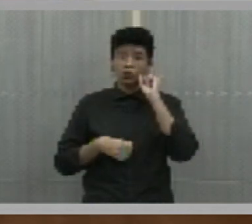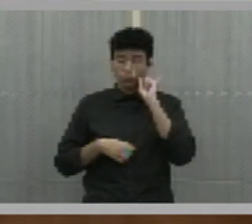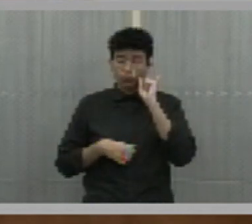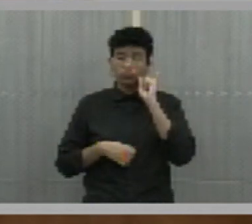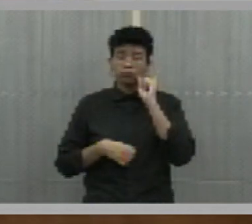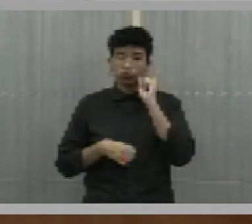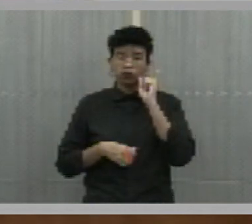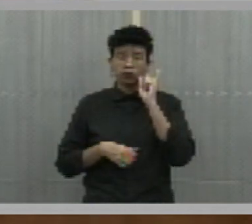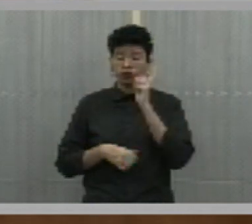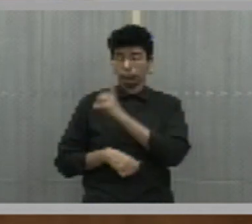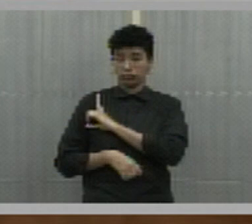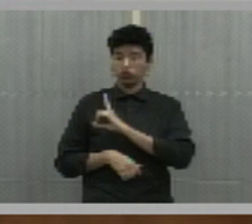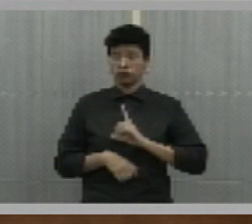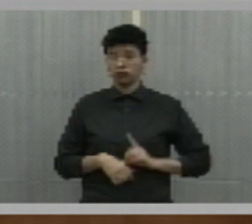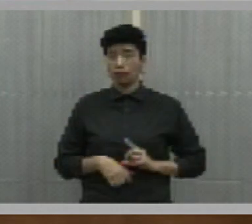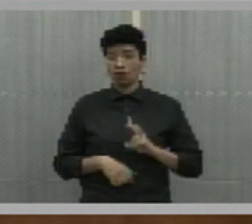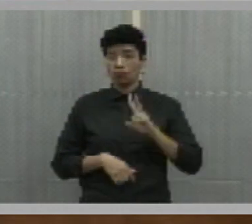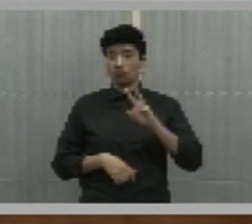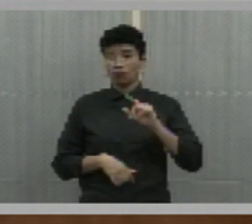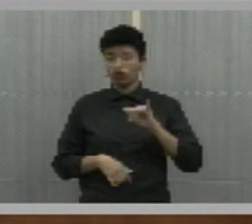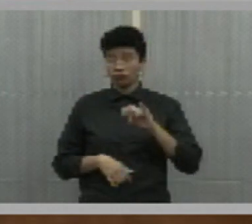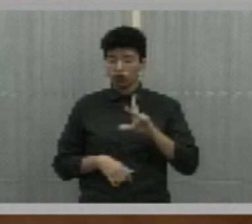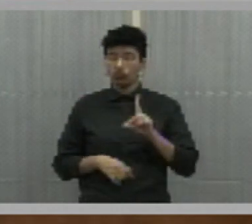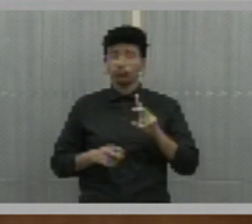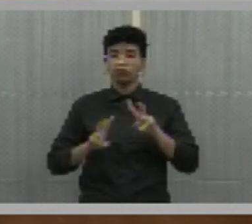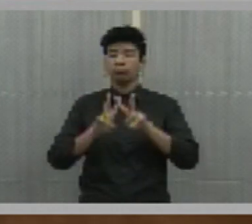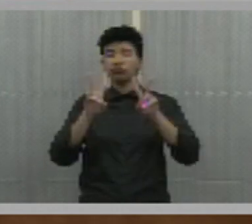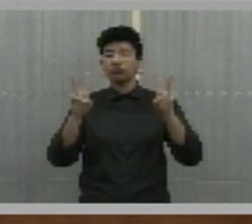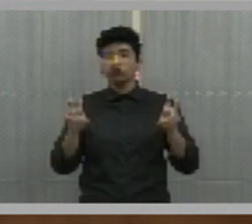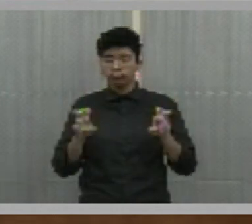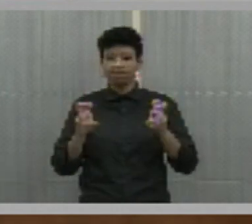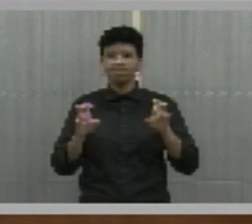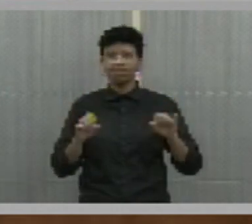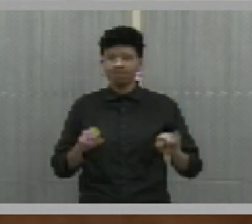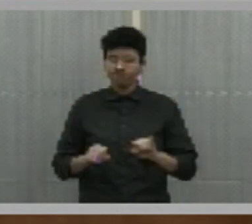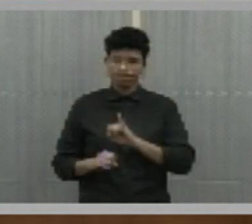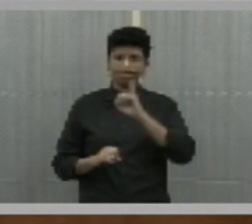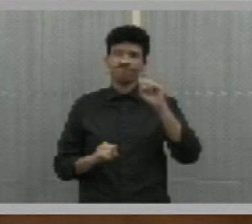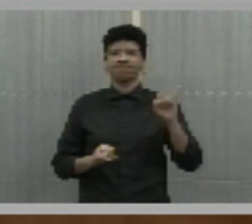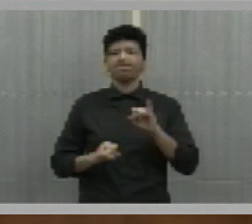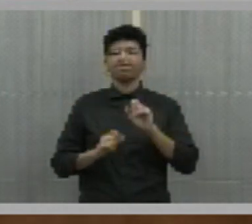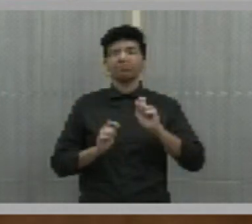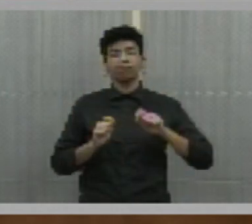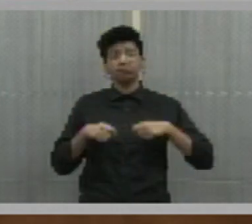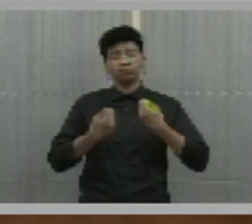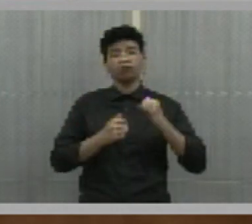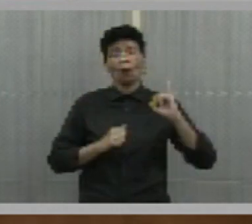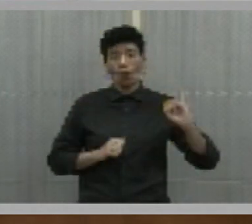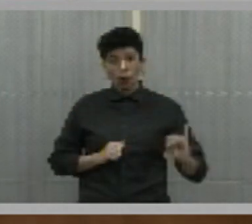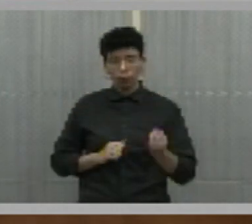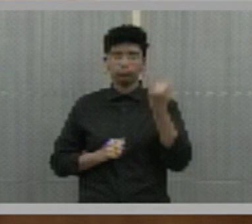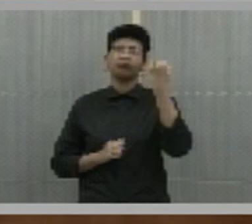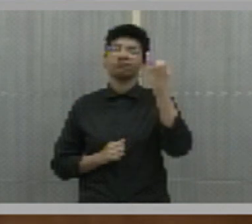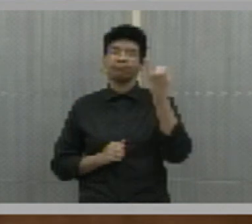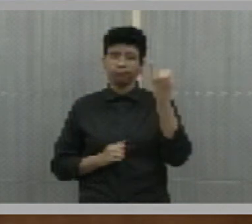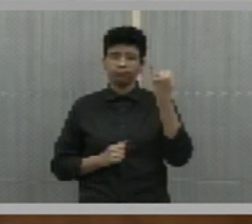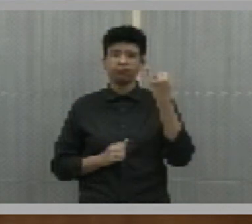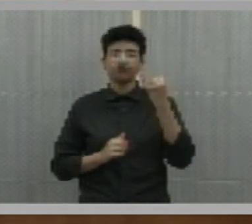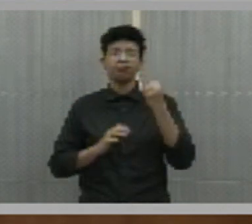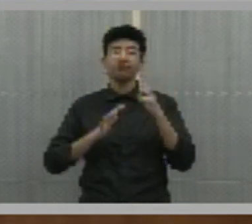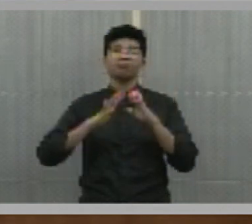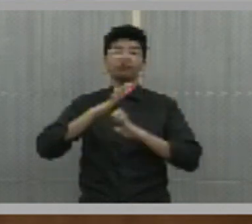Vinícius Nascimento, esse tema com uma abrangência maior, dando oportunidade, inclusive, para a